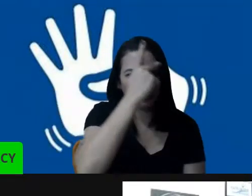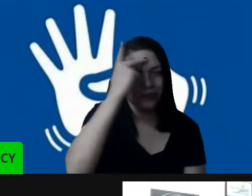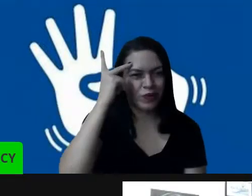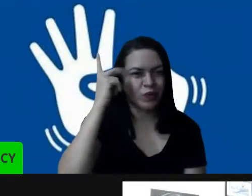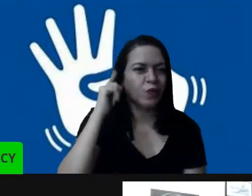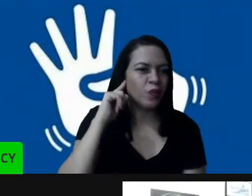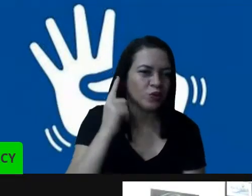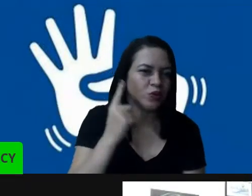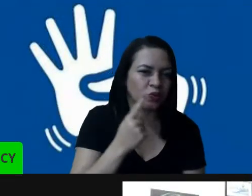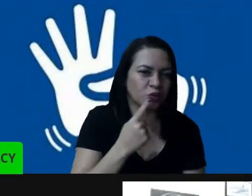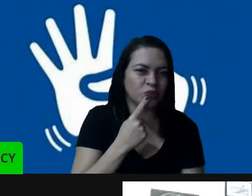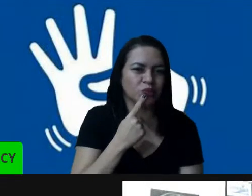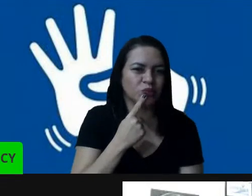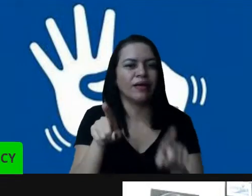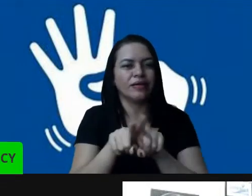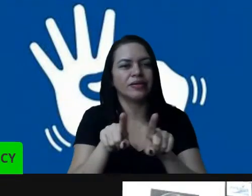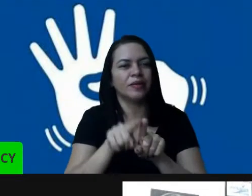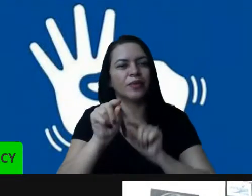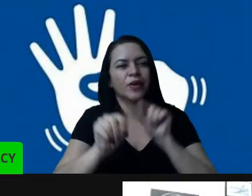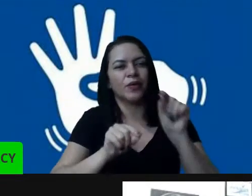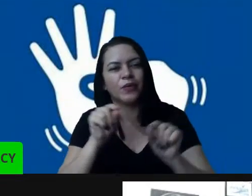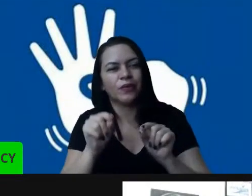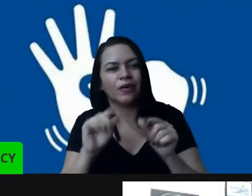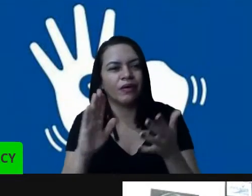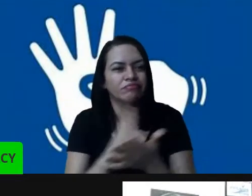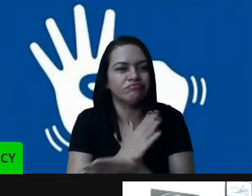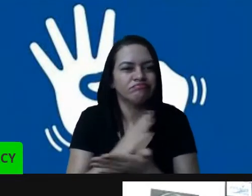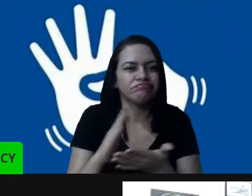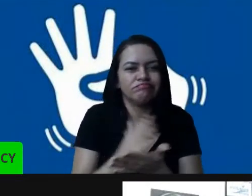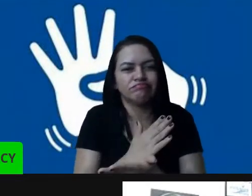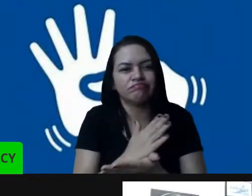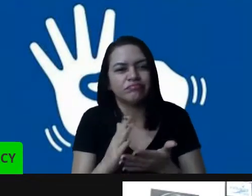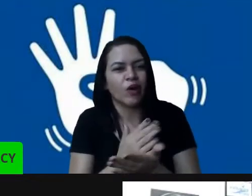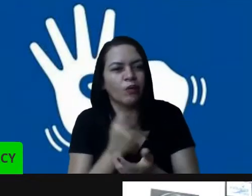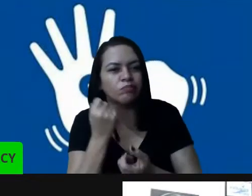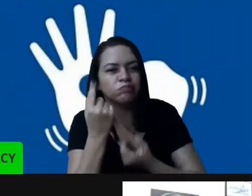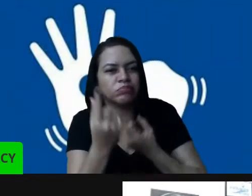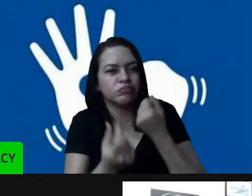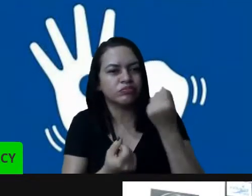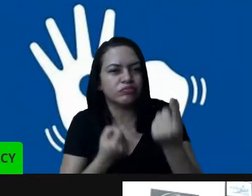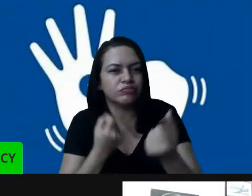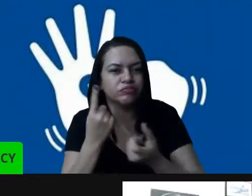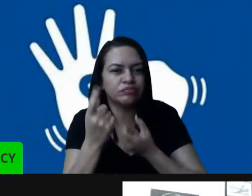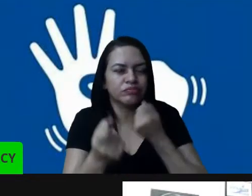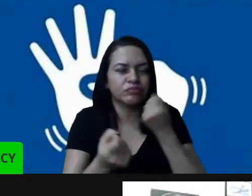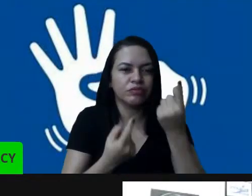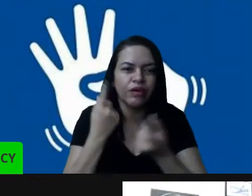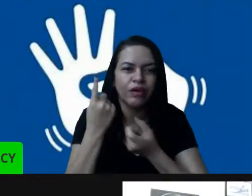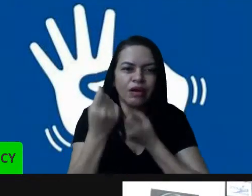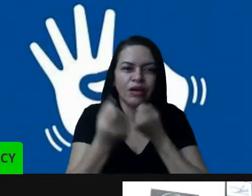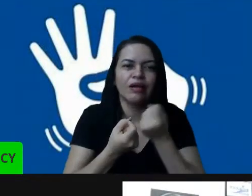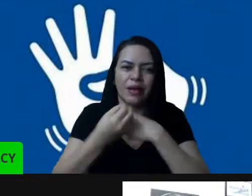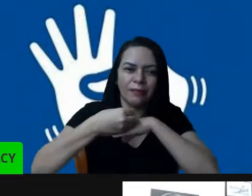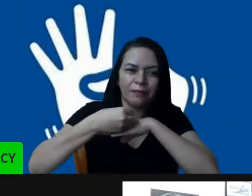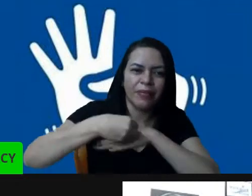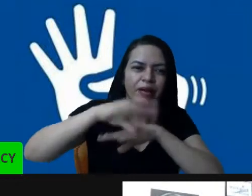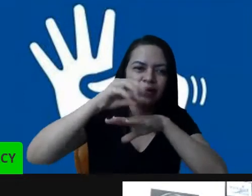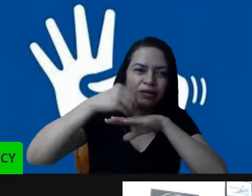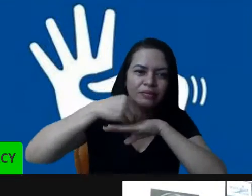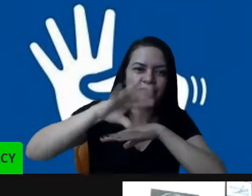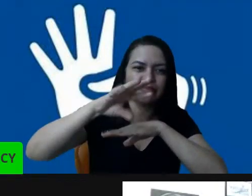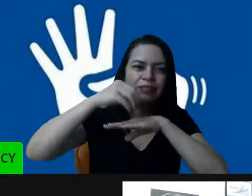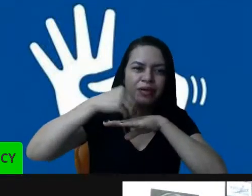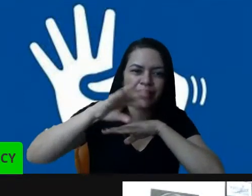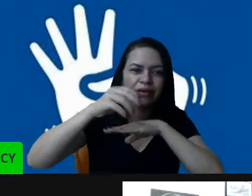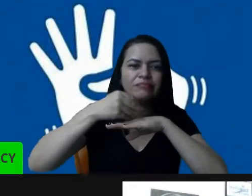que também, de uma forma ou de outra, tentam passar informações para os seus associados, para a